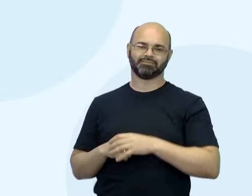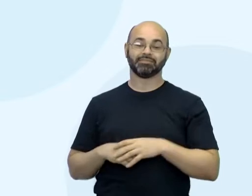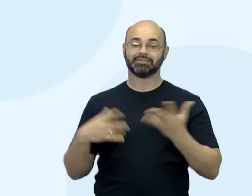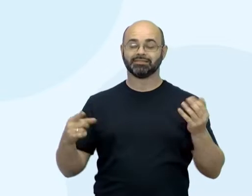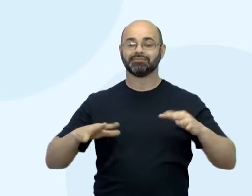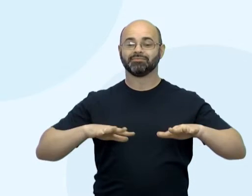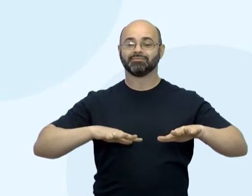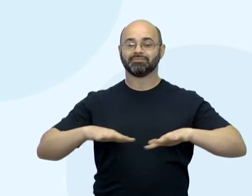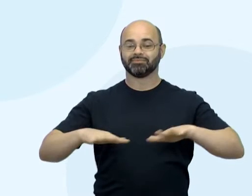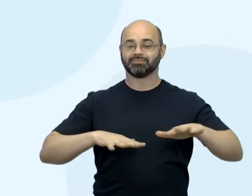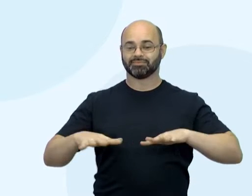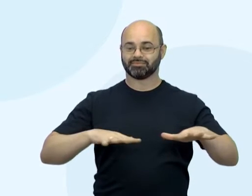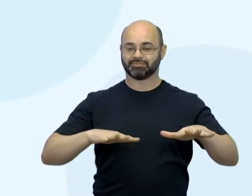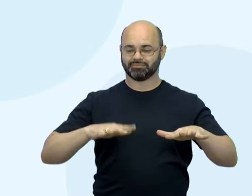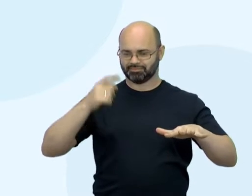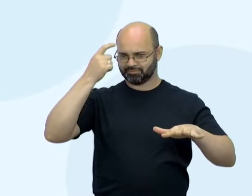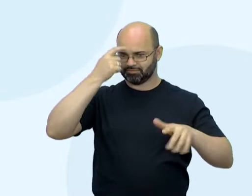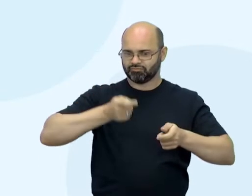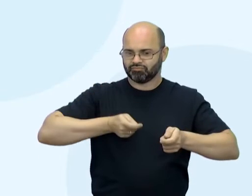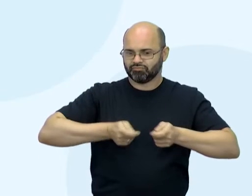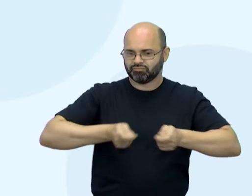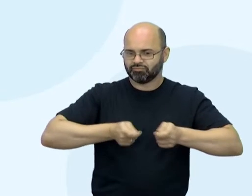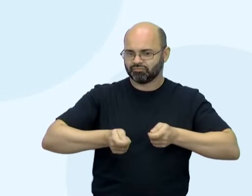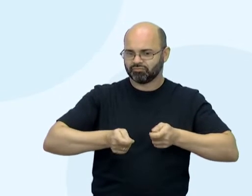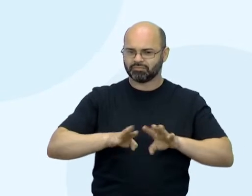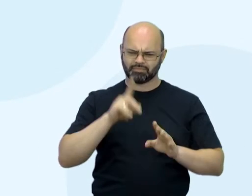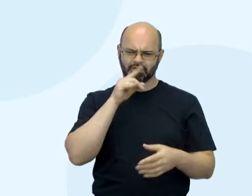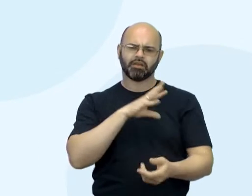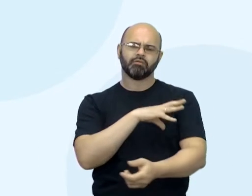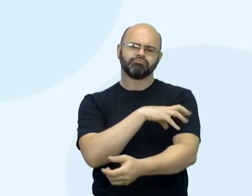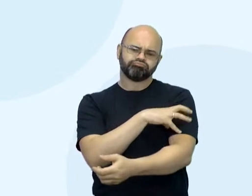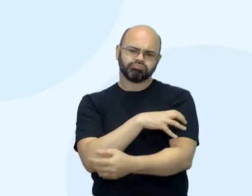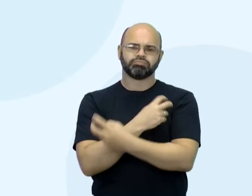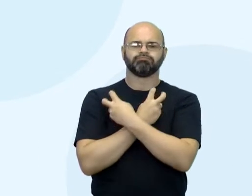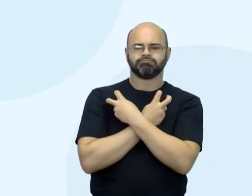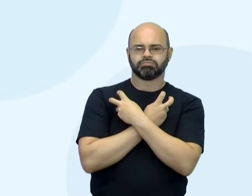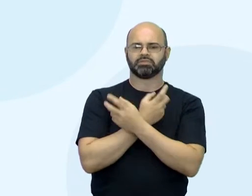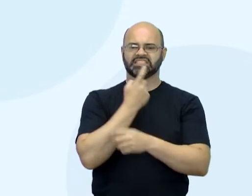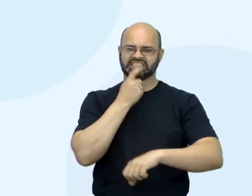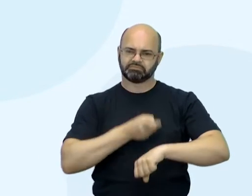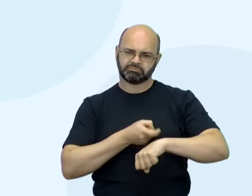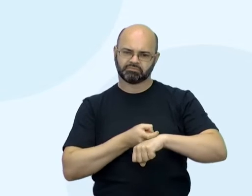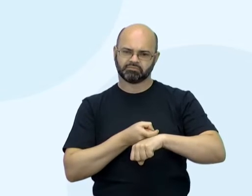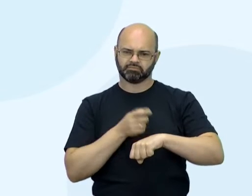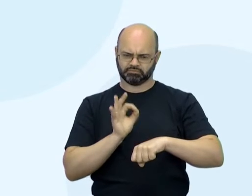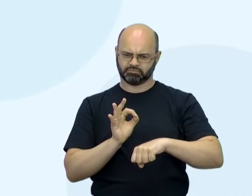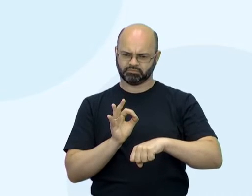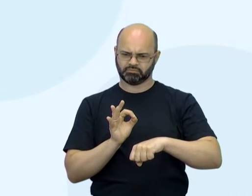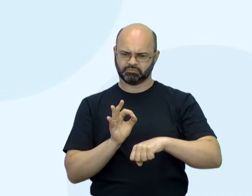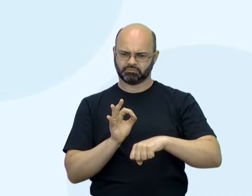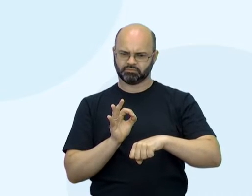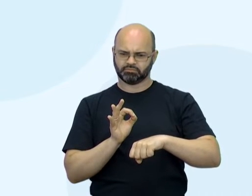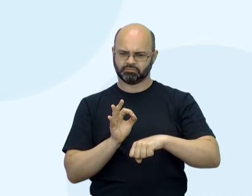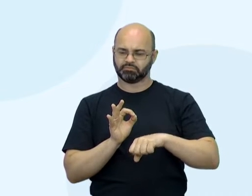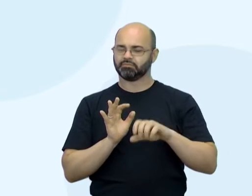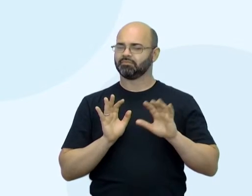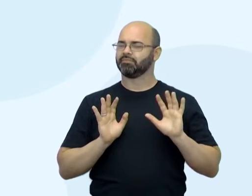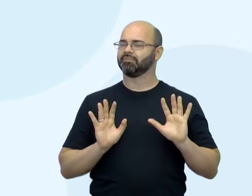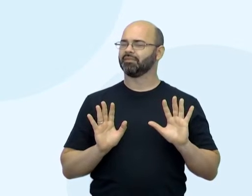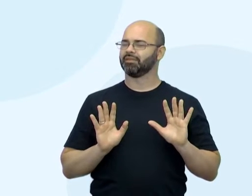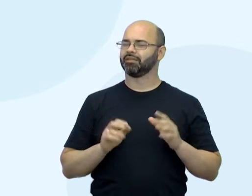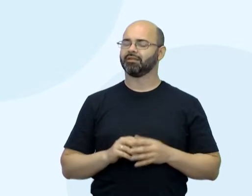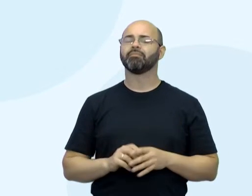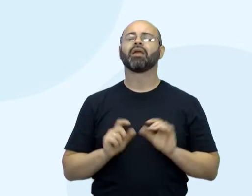movimentação tem um sistema também para isso. Ah, é o sistema muscular e esquelético, Magno. Não, mas peraí. E